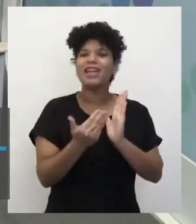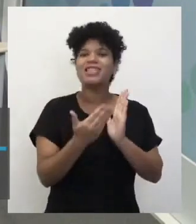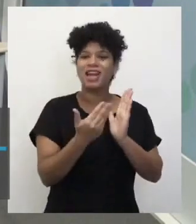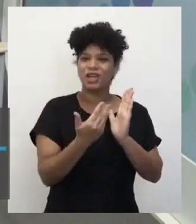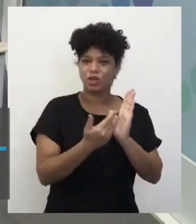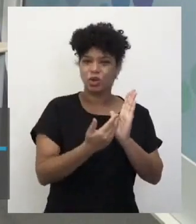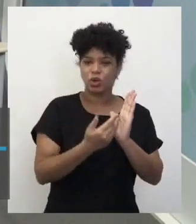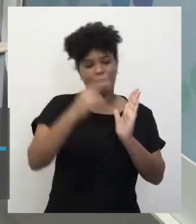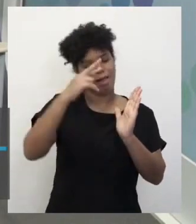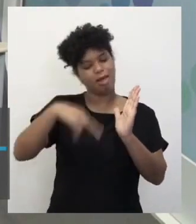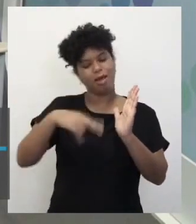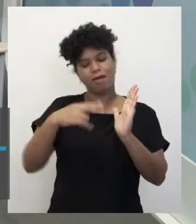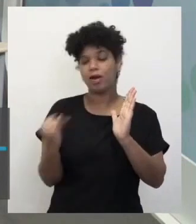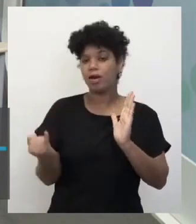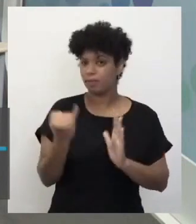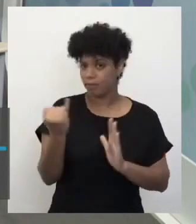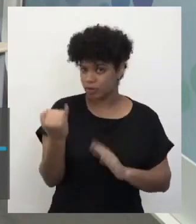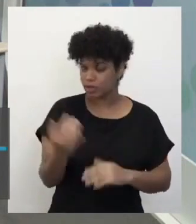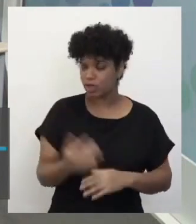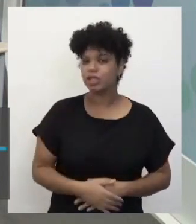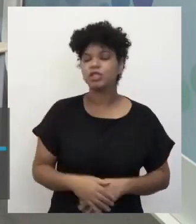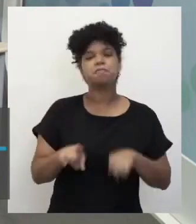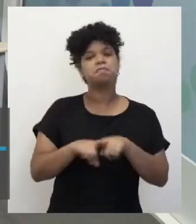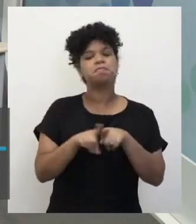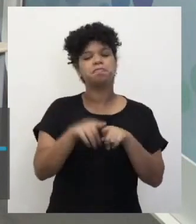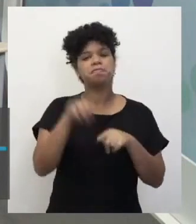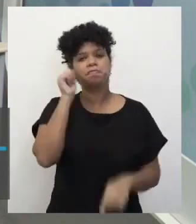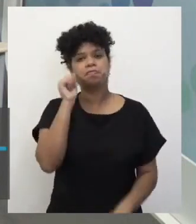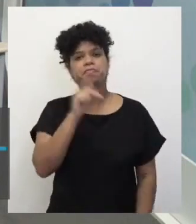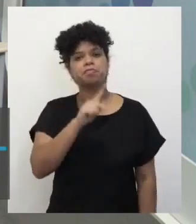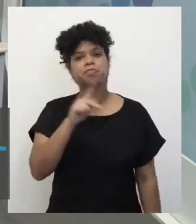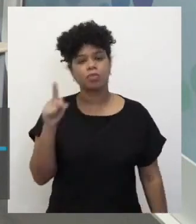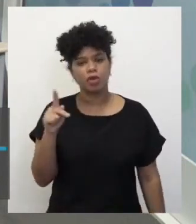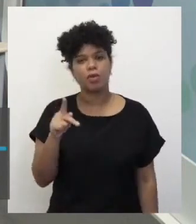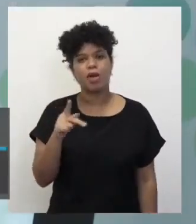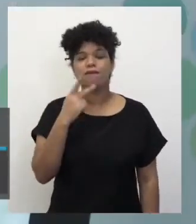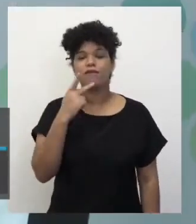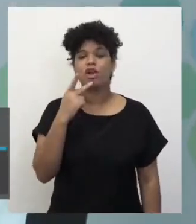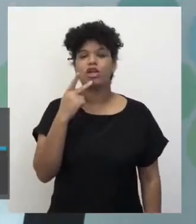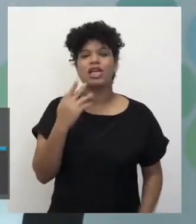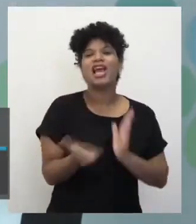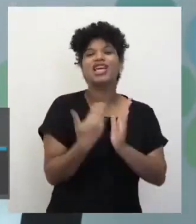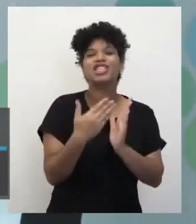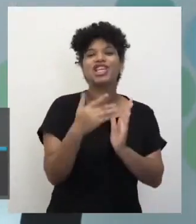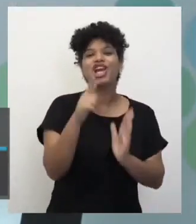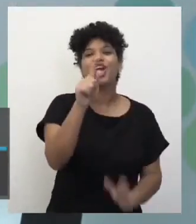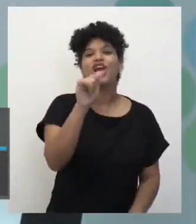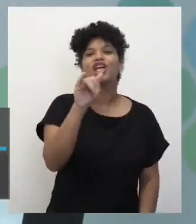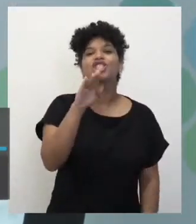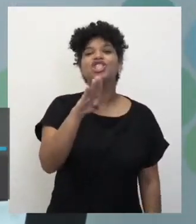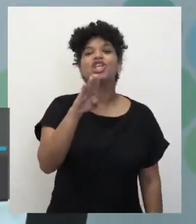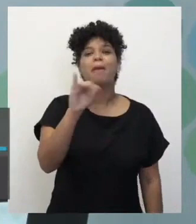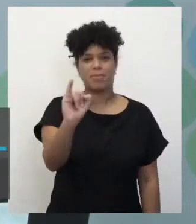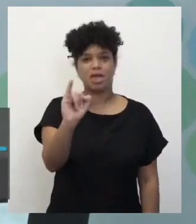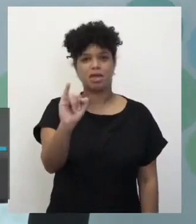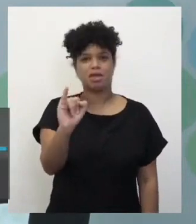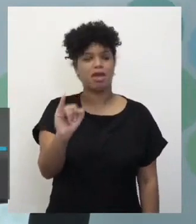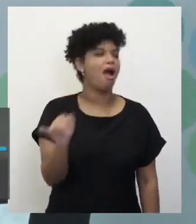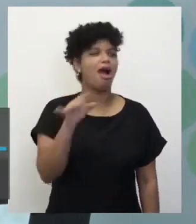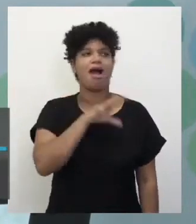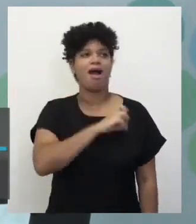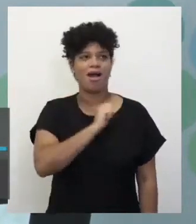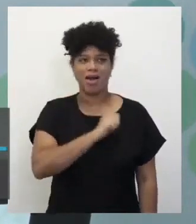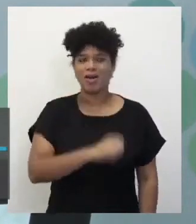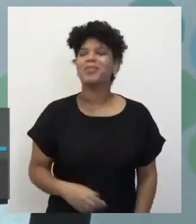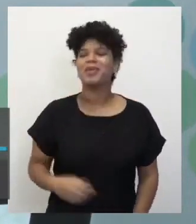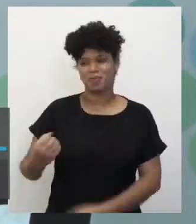professora Lafayette falou que coleciona gibis e álbuns e fanzines também. Ah, que bom. Então, o pessoal está